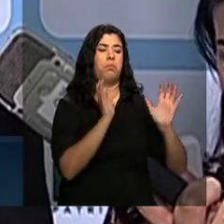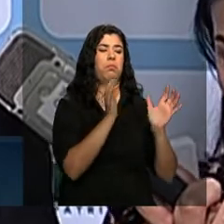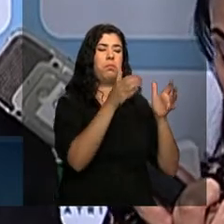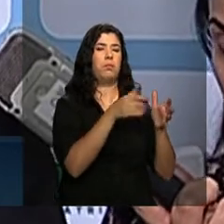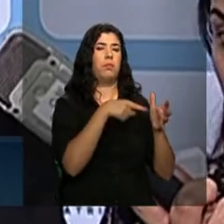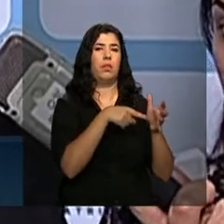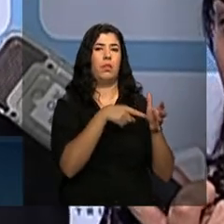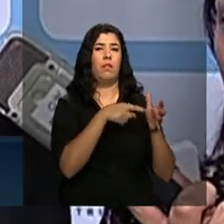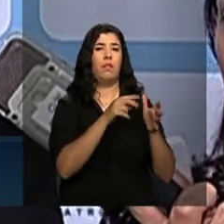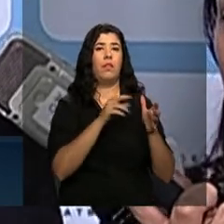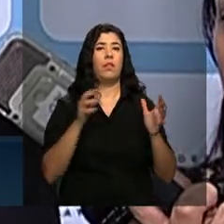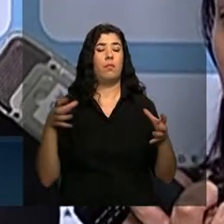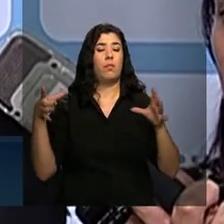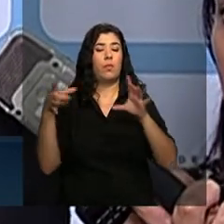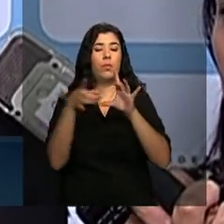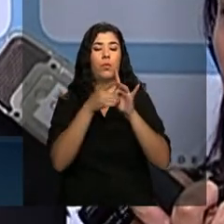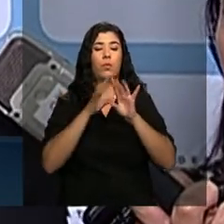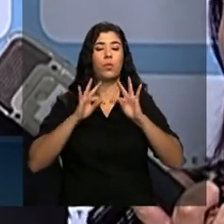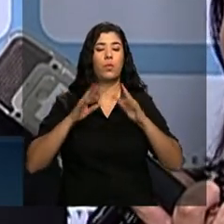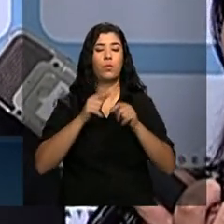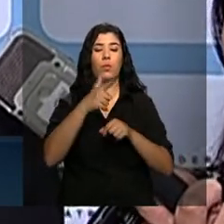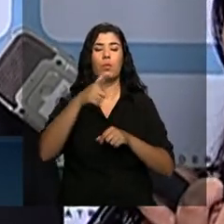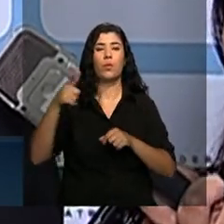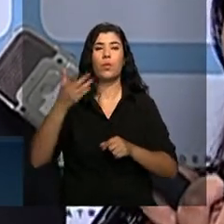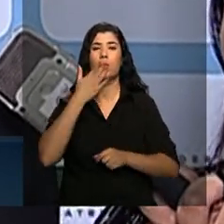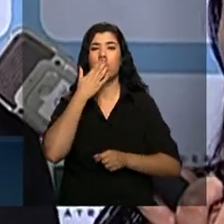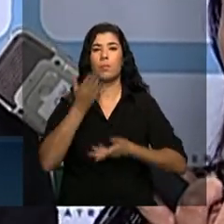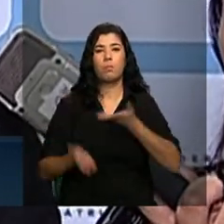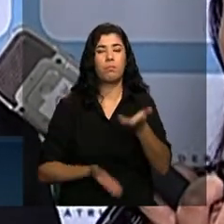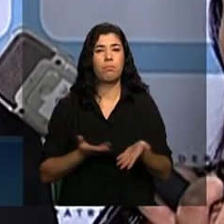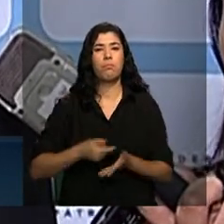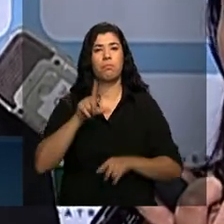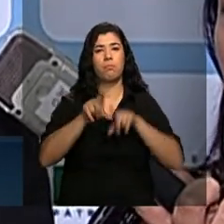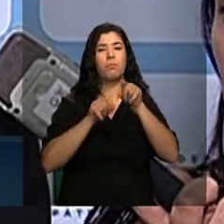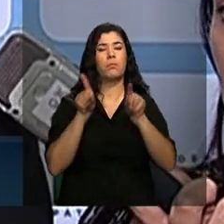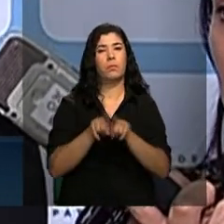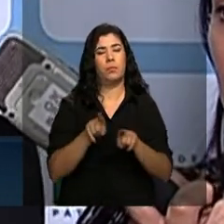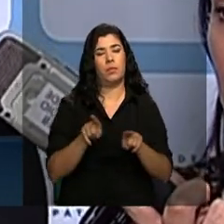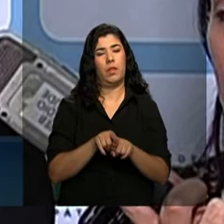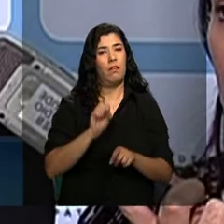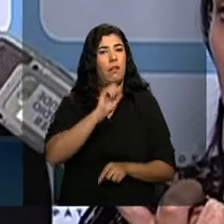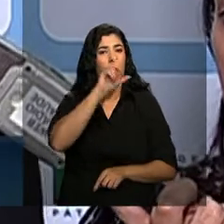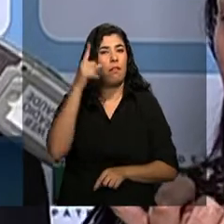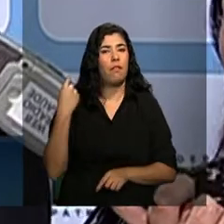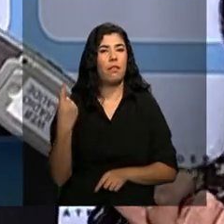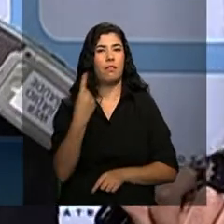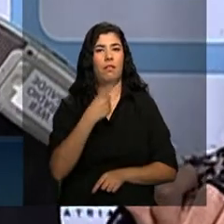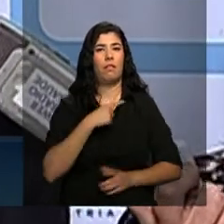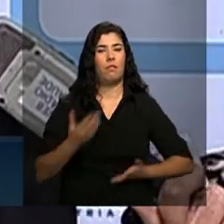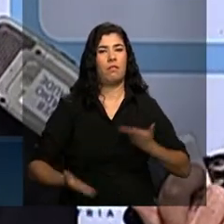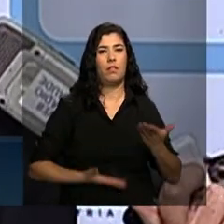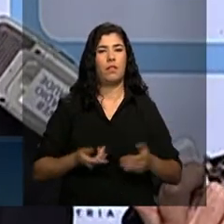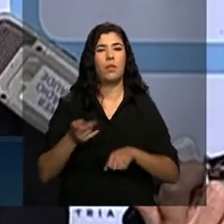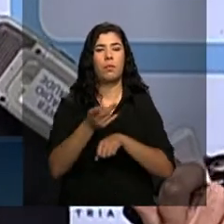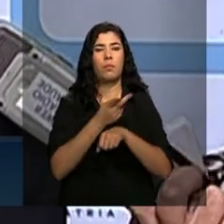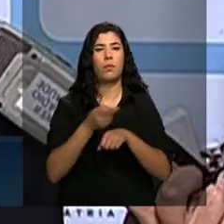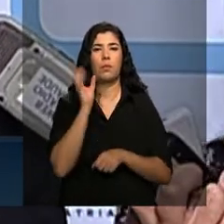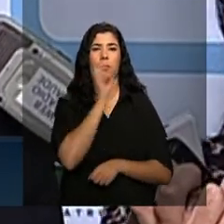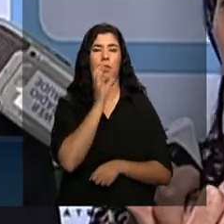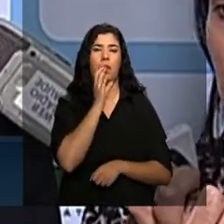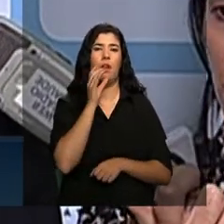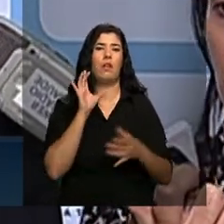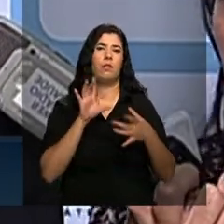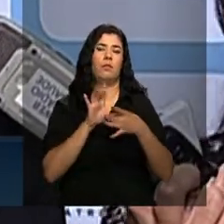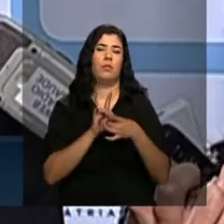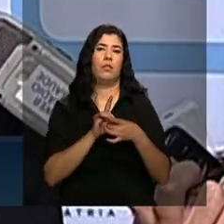módulo que faz parte de um sistema que todos os serviços adotarão. Então, é claro que cada serviço busca com mais rapidez, mas